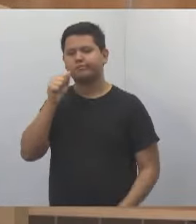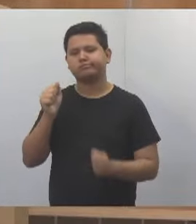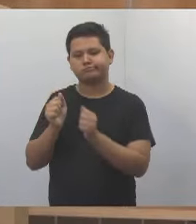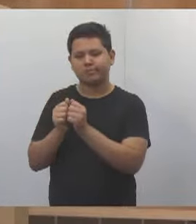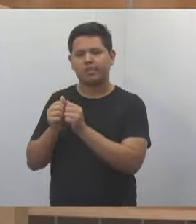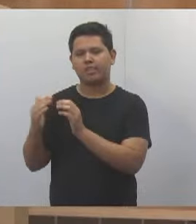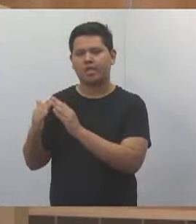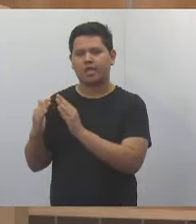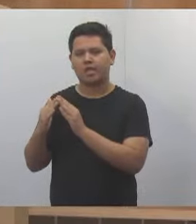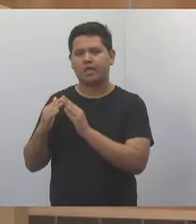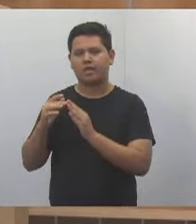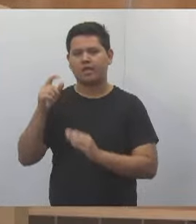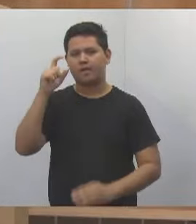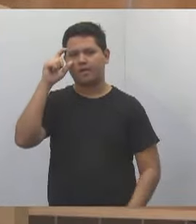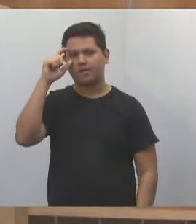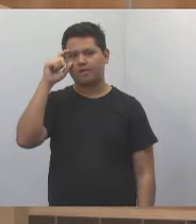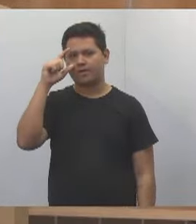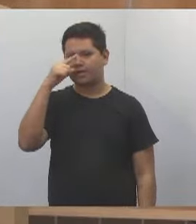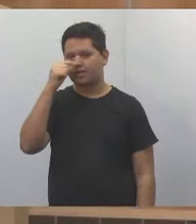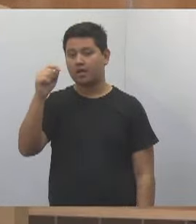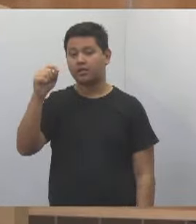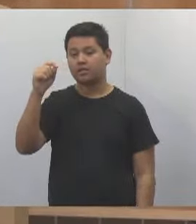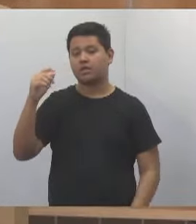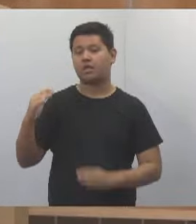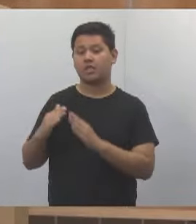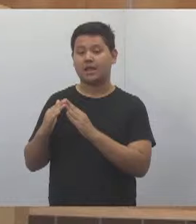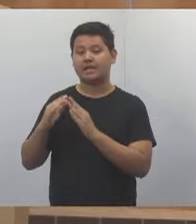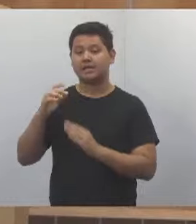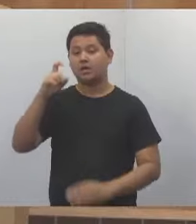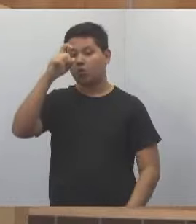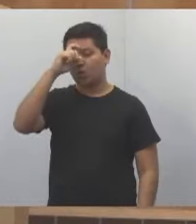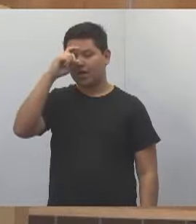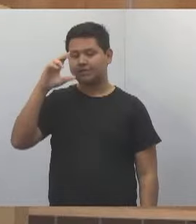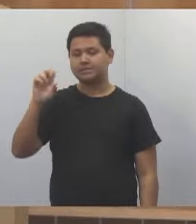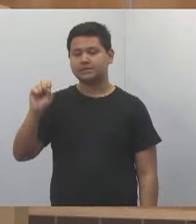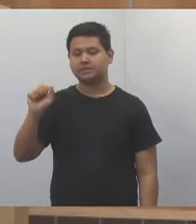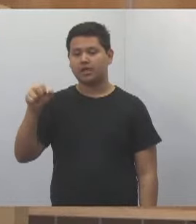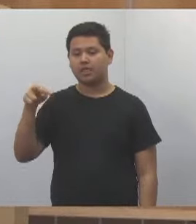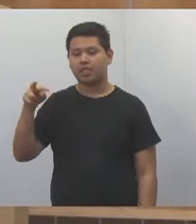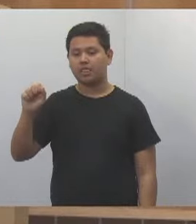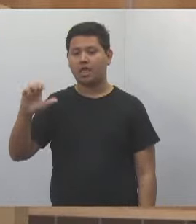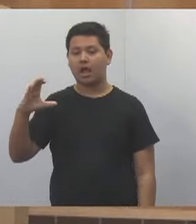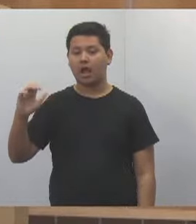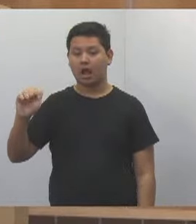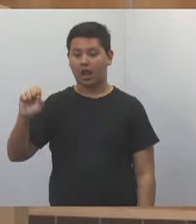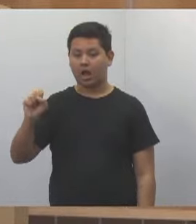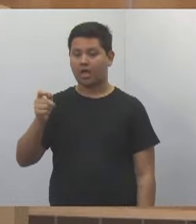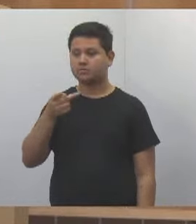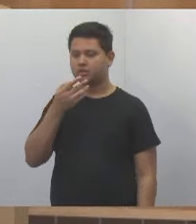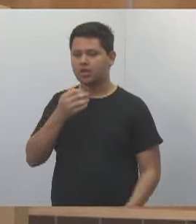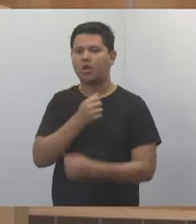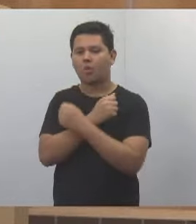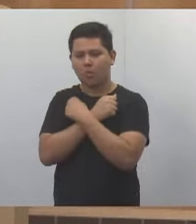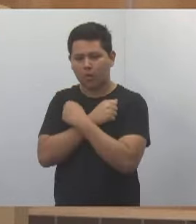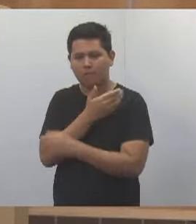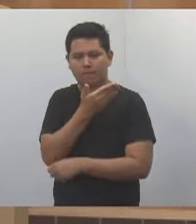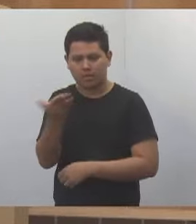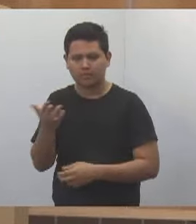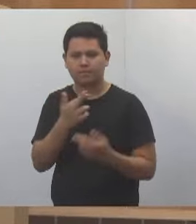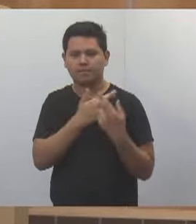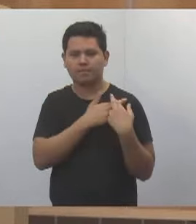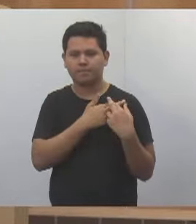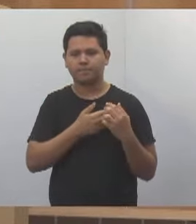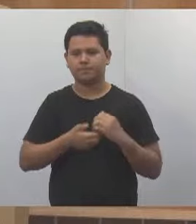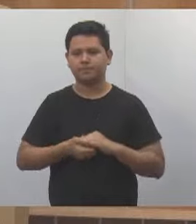Santa Casa. Minha mãe passou 18 dias internada na Santa Casa. Quero mandar um abraço para todo mundo da Santa Casa. E